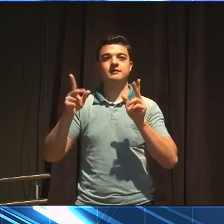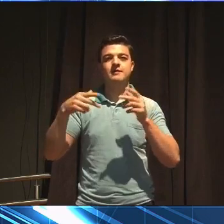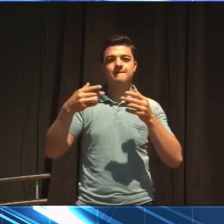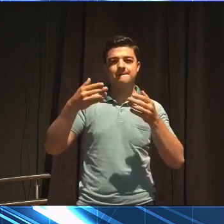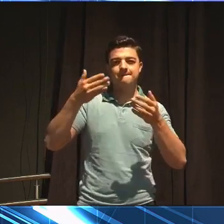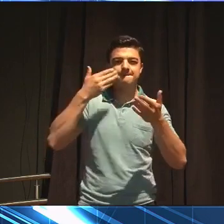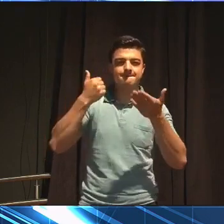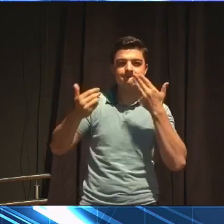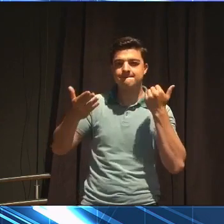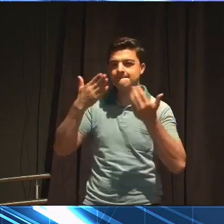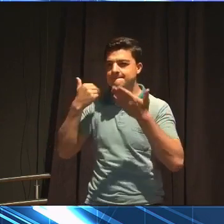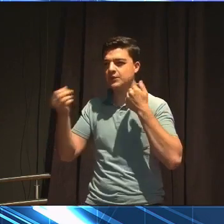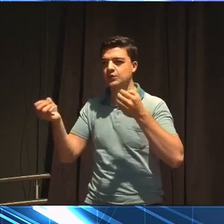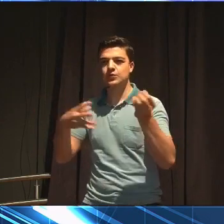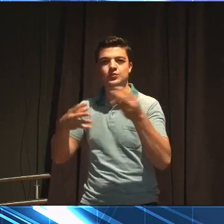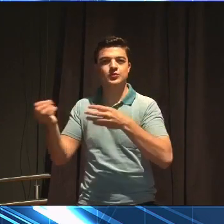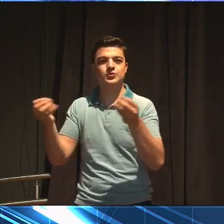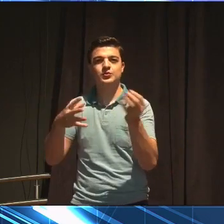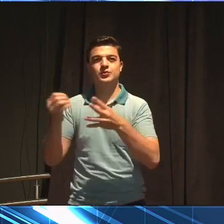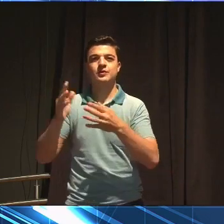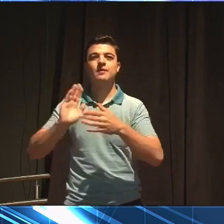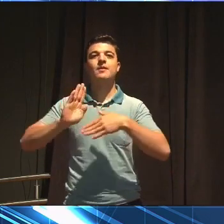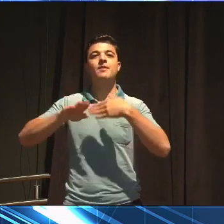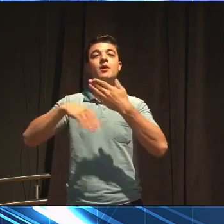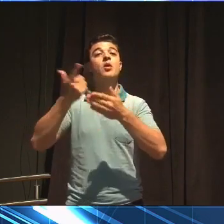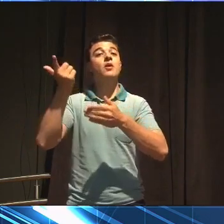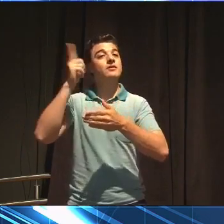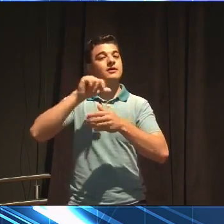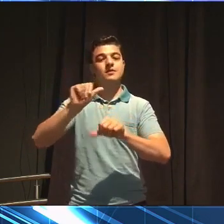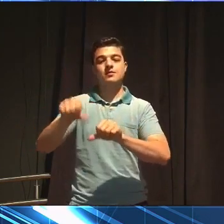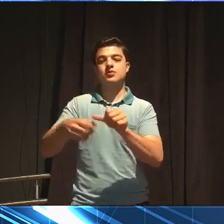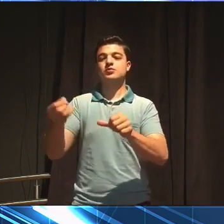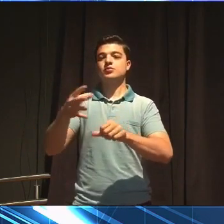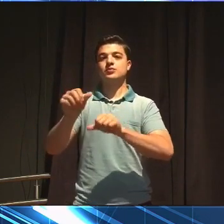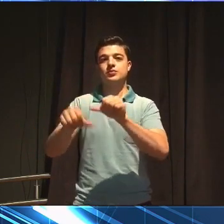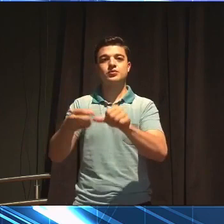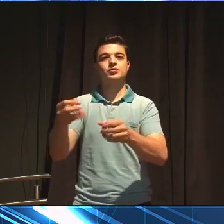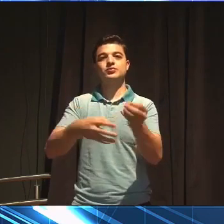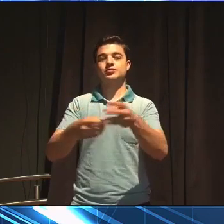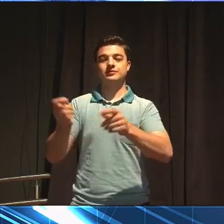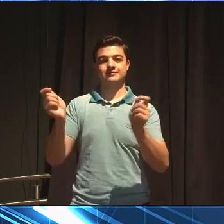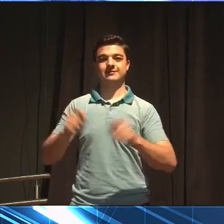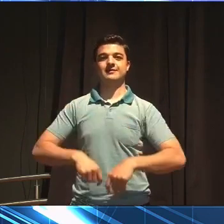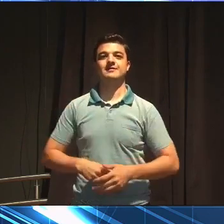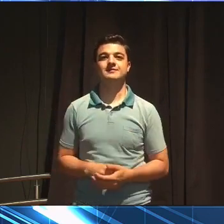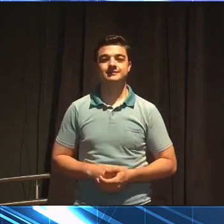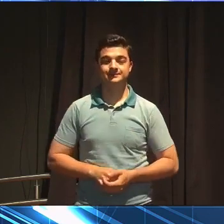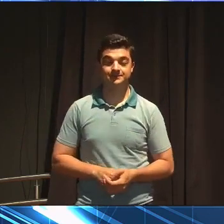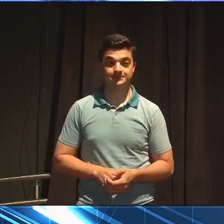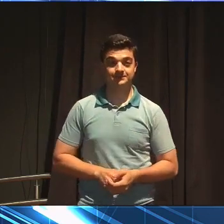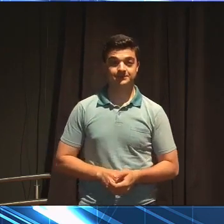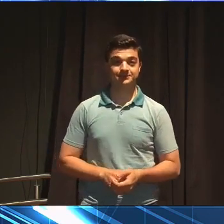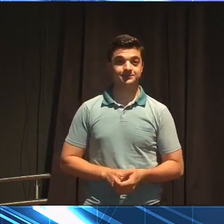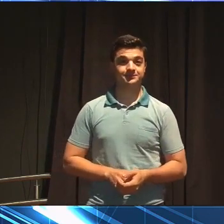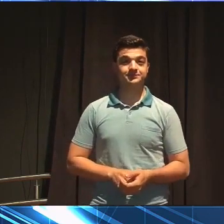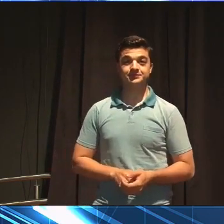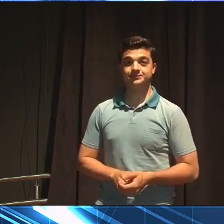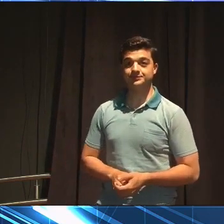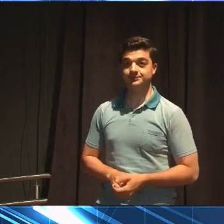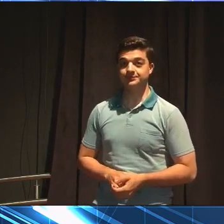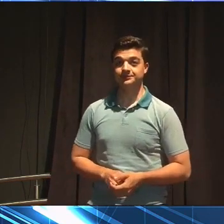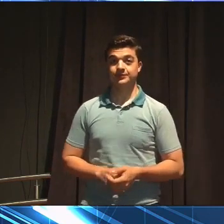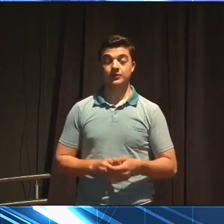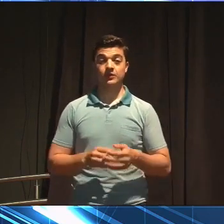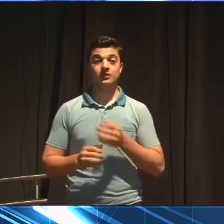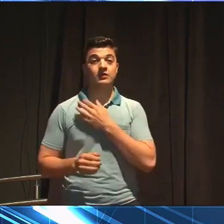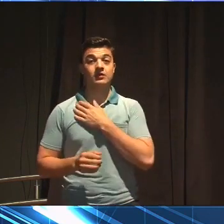gente consiga chegar às novas soluções de inovação. E a gente está vivendo, então, pessoal, a era do